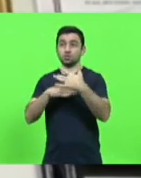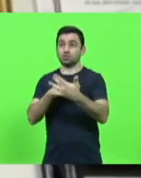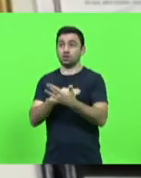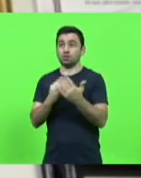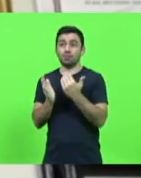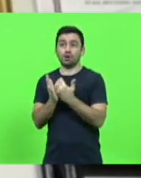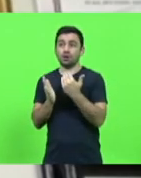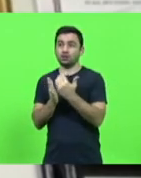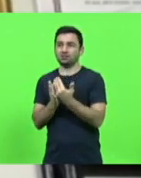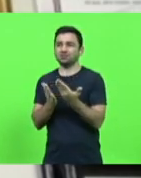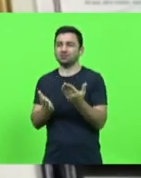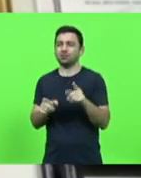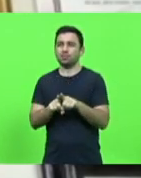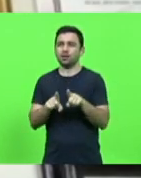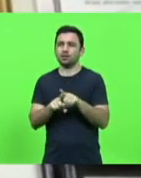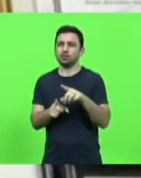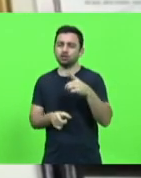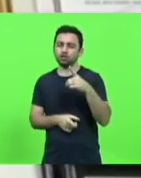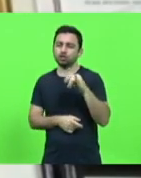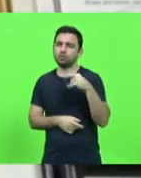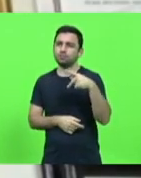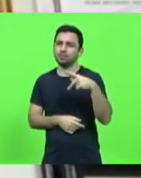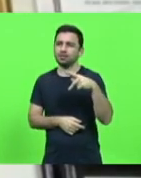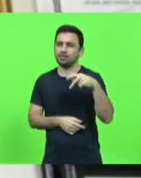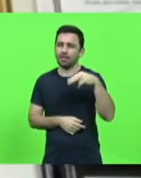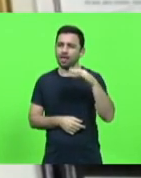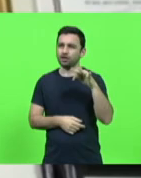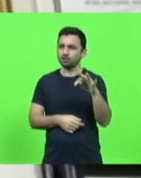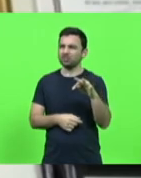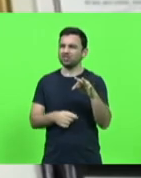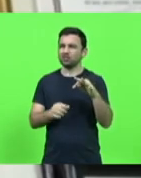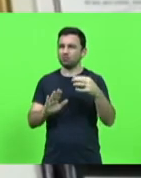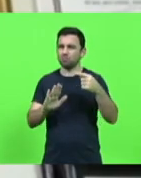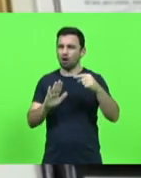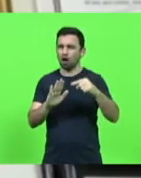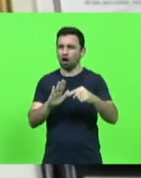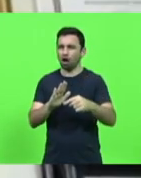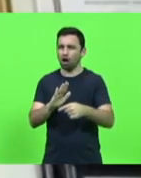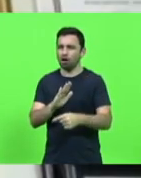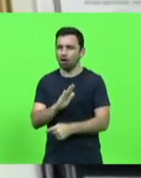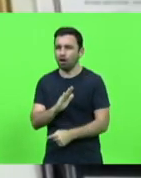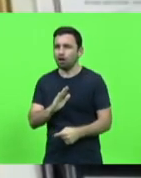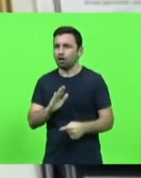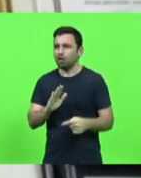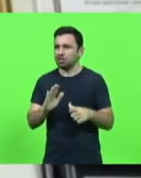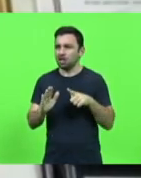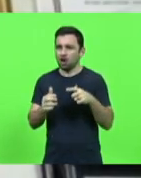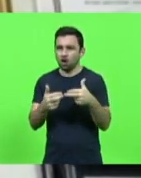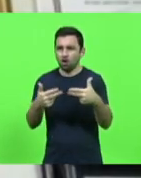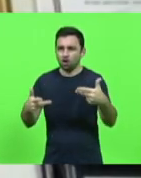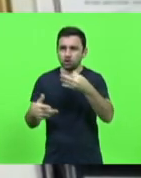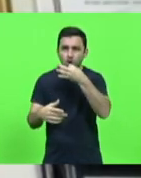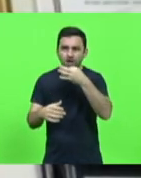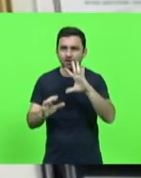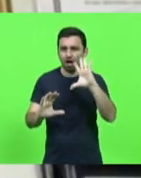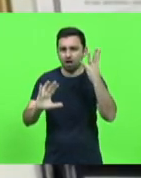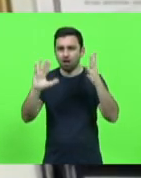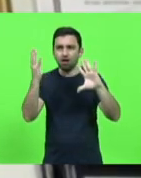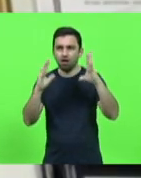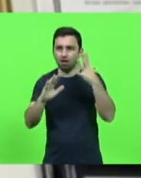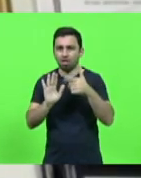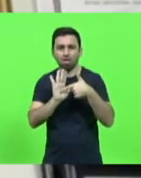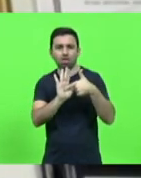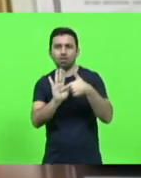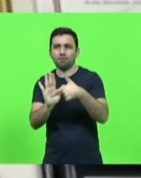Net, que é o subterrâneo da net, que são lá umas coisas horríveis que acontecem, e